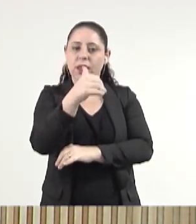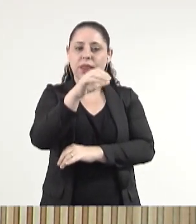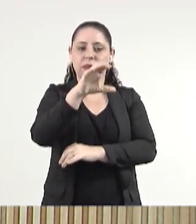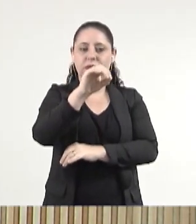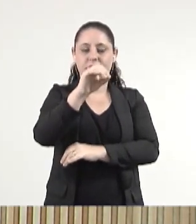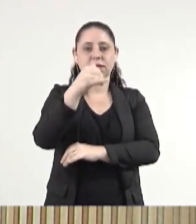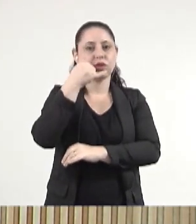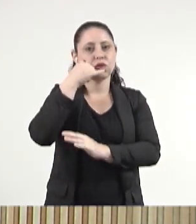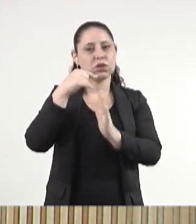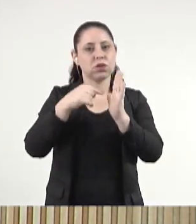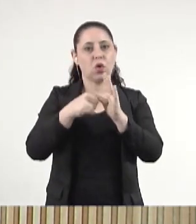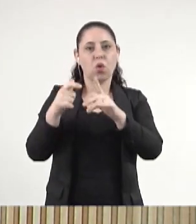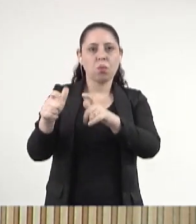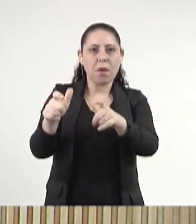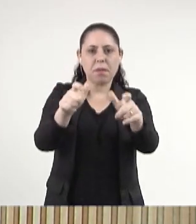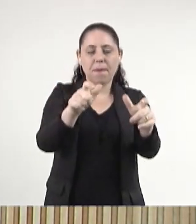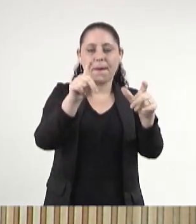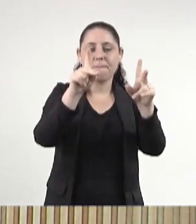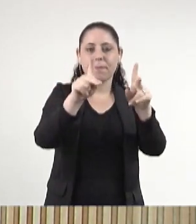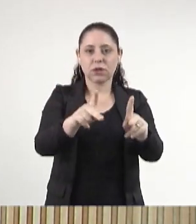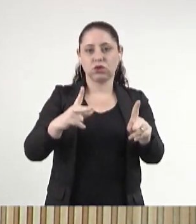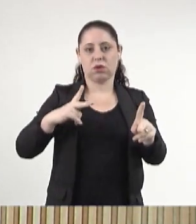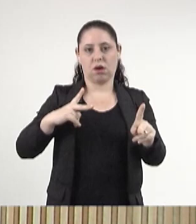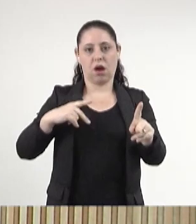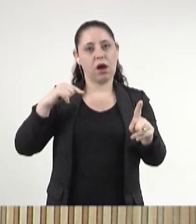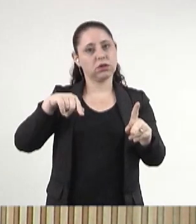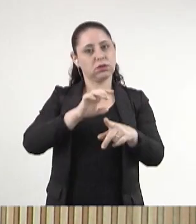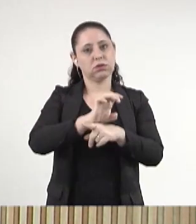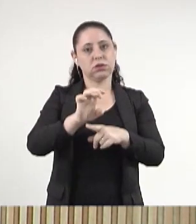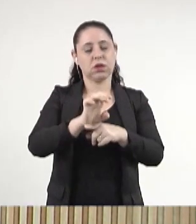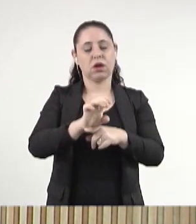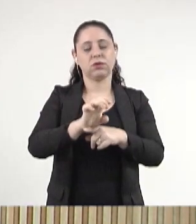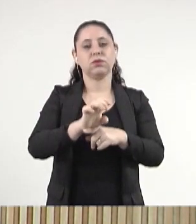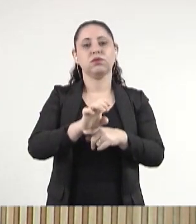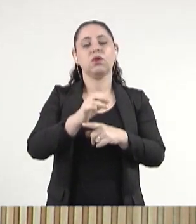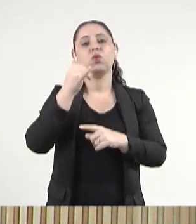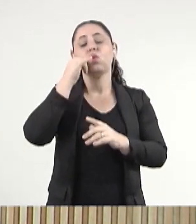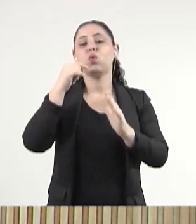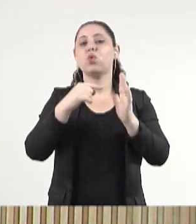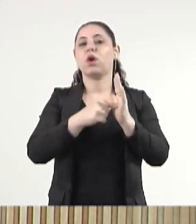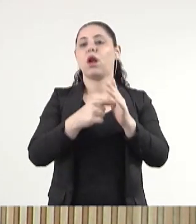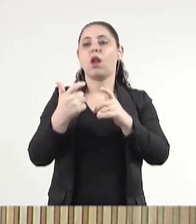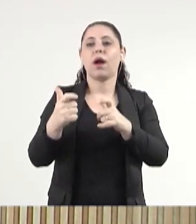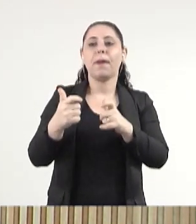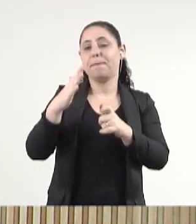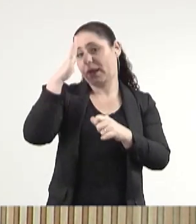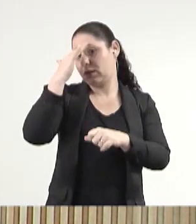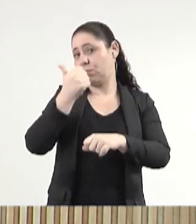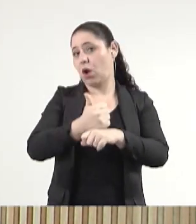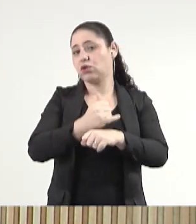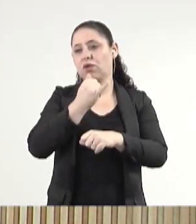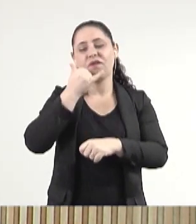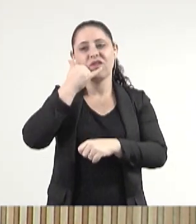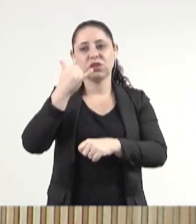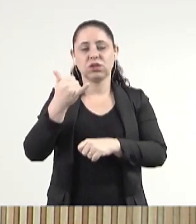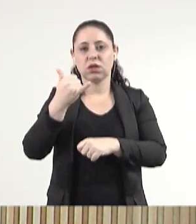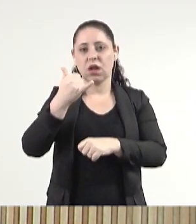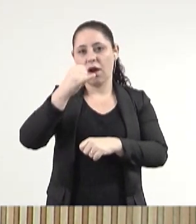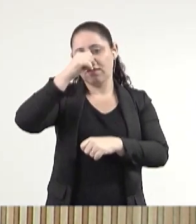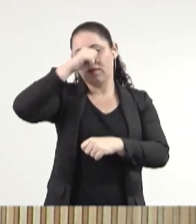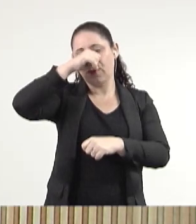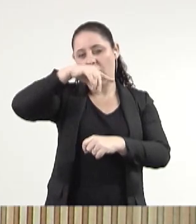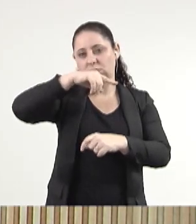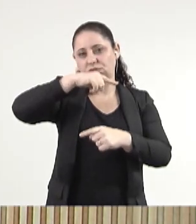100 em estabelecimentos públicos e privados aqui em Mato Grosso do Sul. O Disque 100 é o principal canal de denúncias de violação de